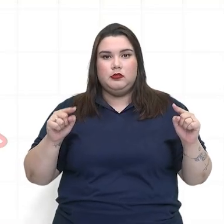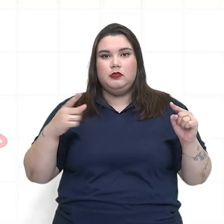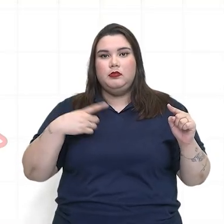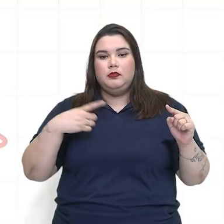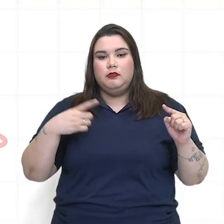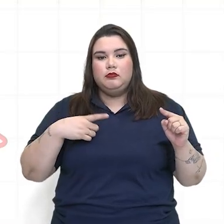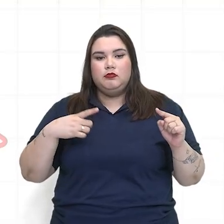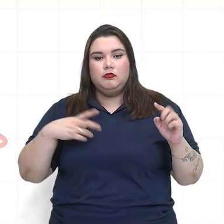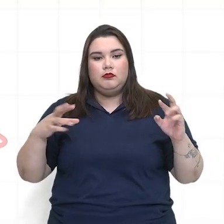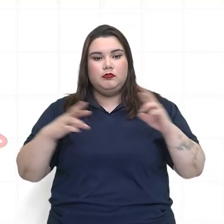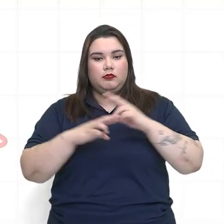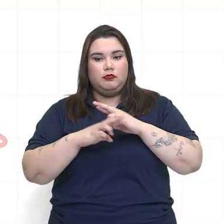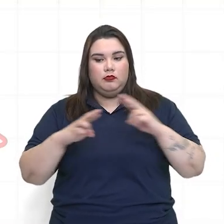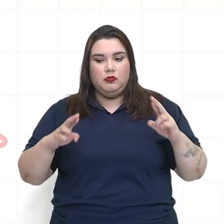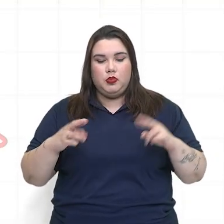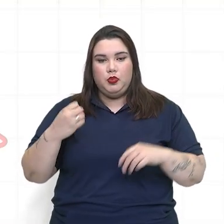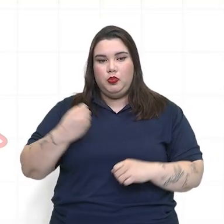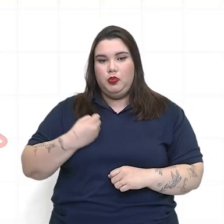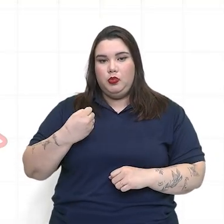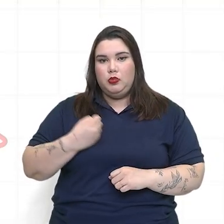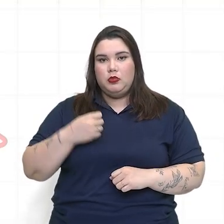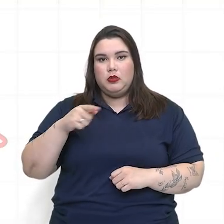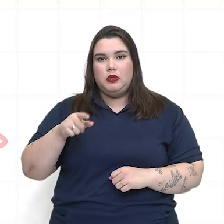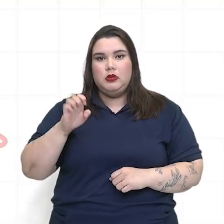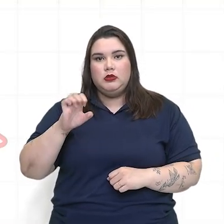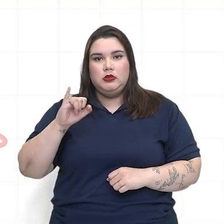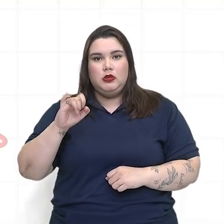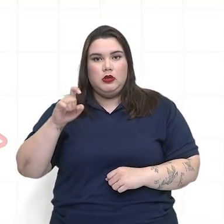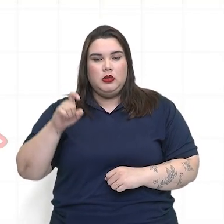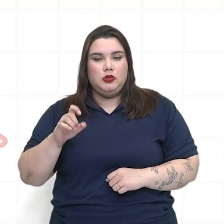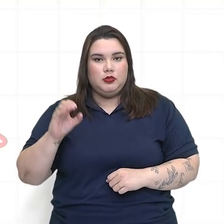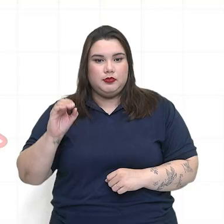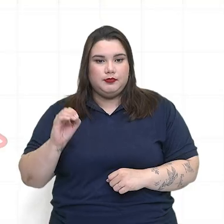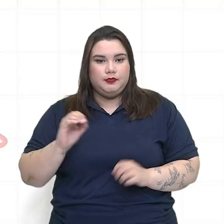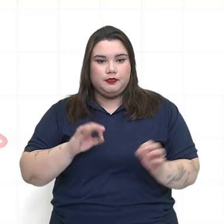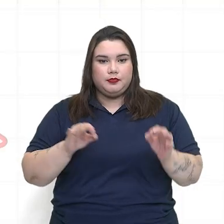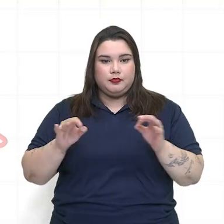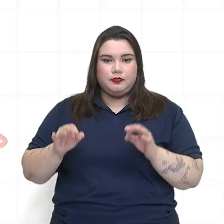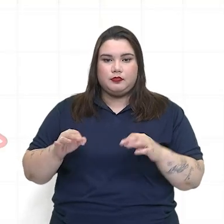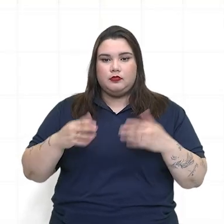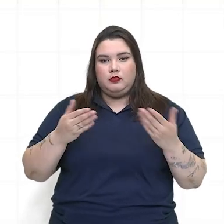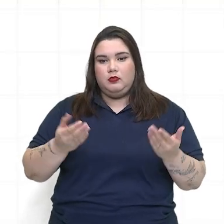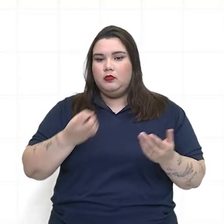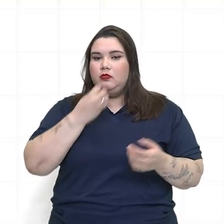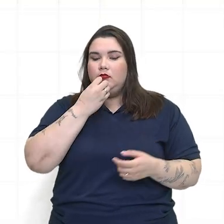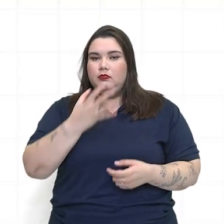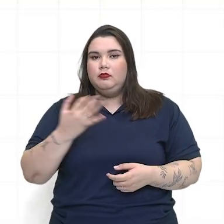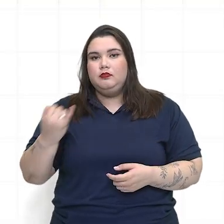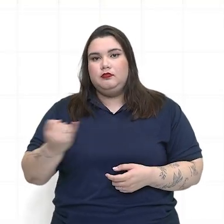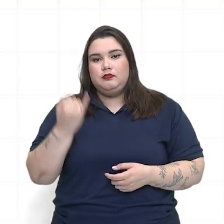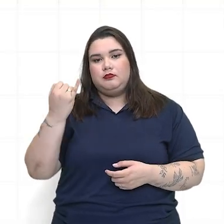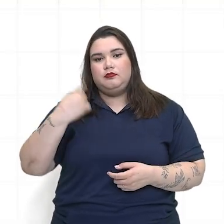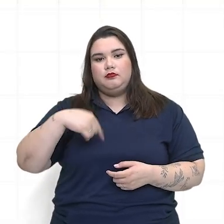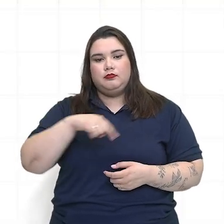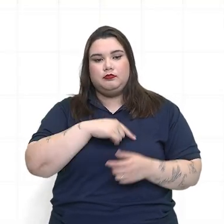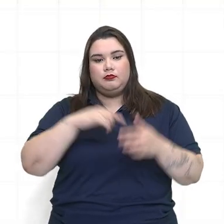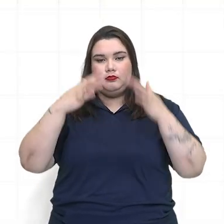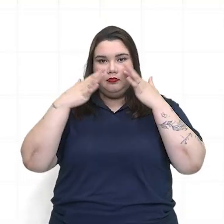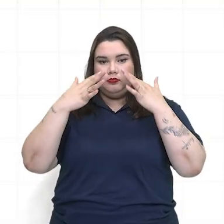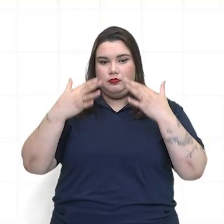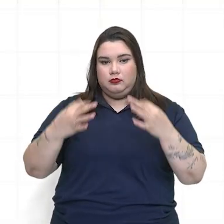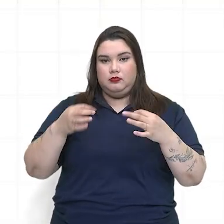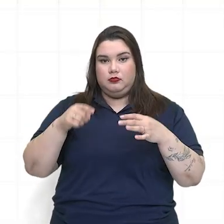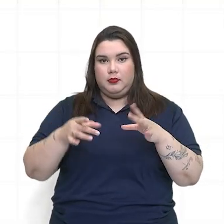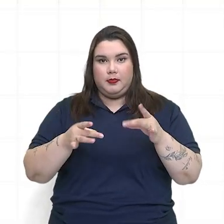está correspondendo ao valor do eixo vertical. Então, é muito bom, é muito importante a gente também atentar para